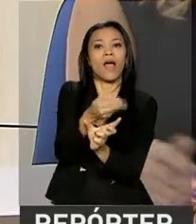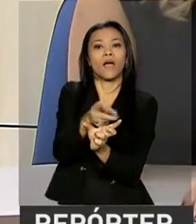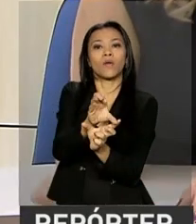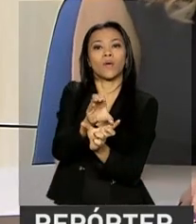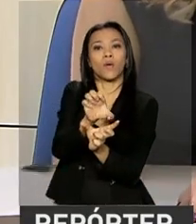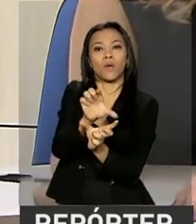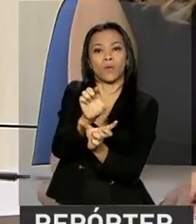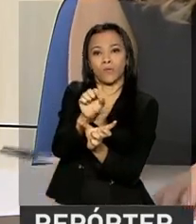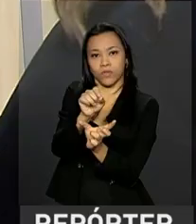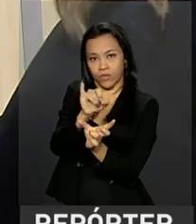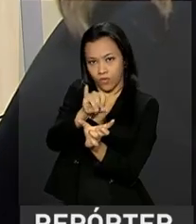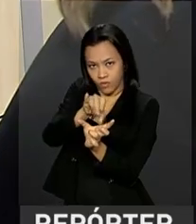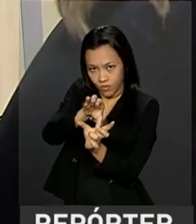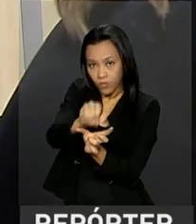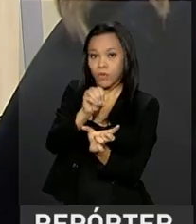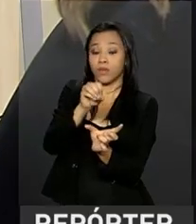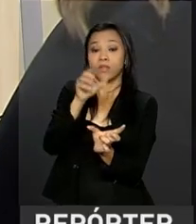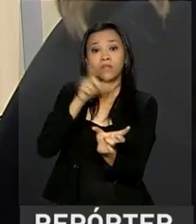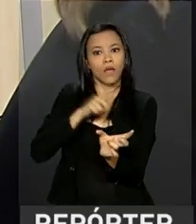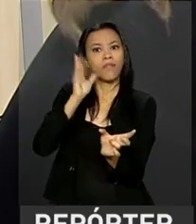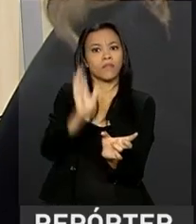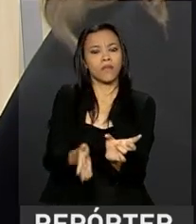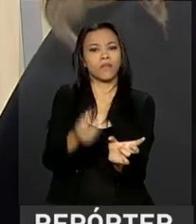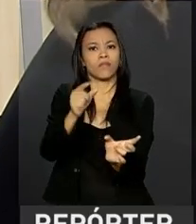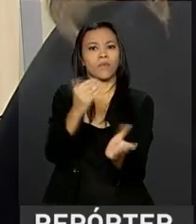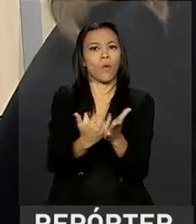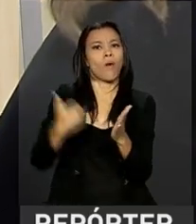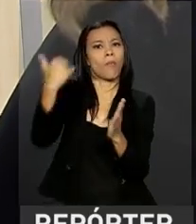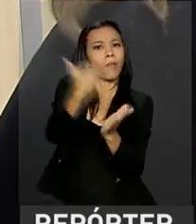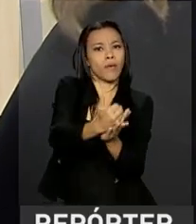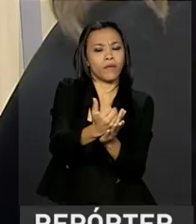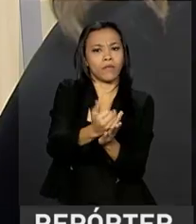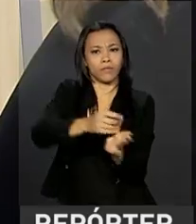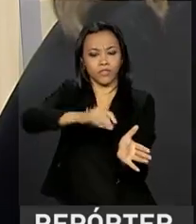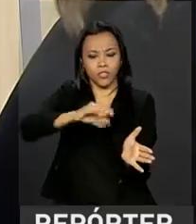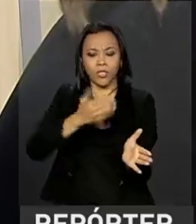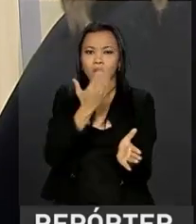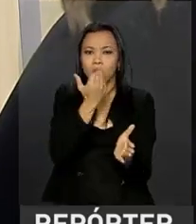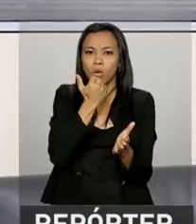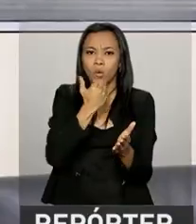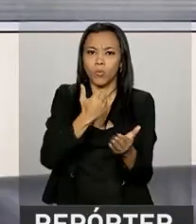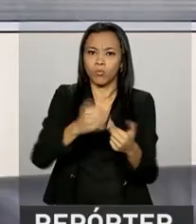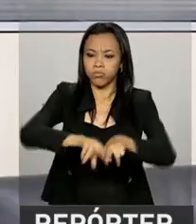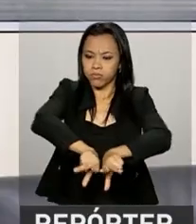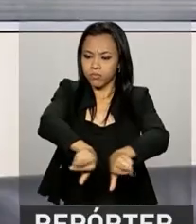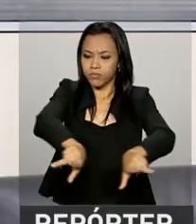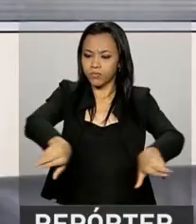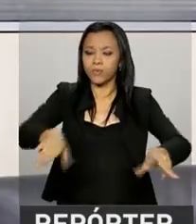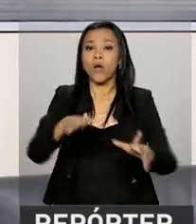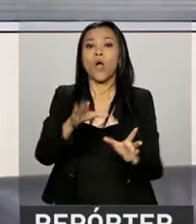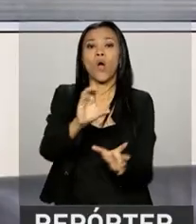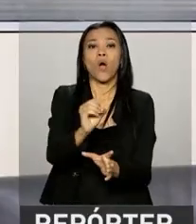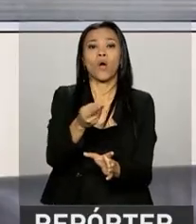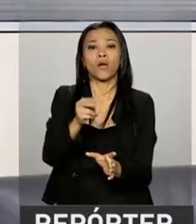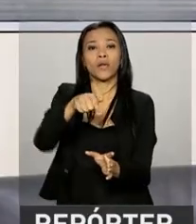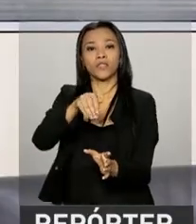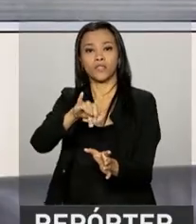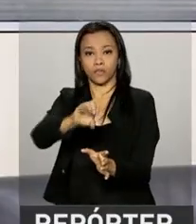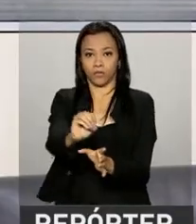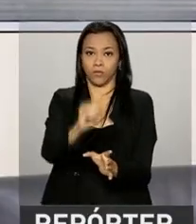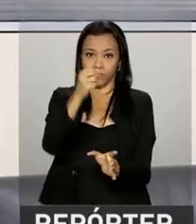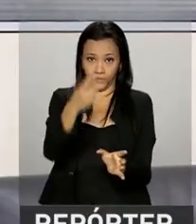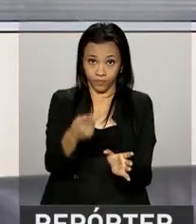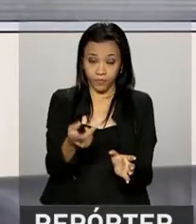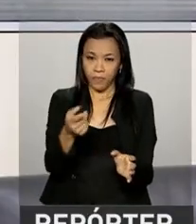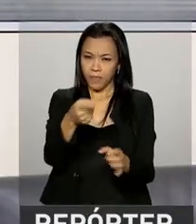ações da política, já houve um aumento significativo na quantidade de produtos orgânicos no Brasil. De 2013 para cá, a gente passou